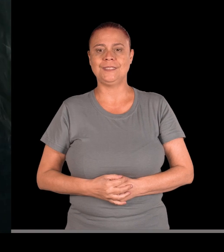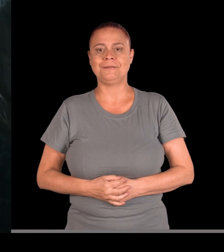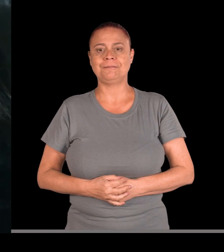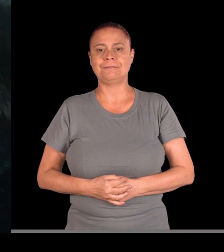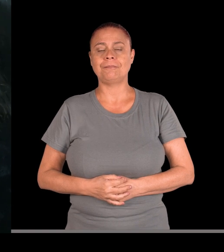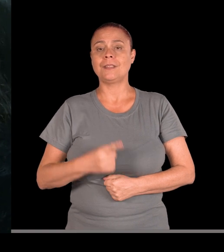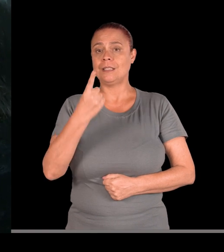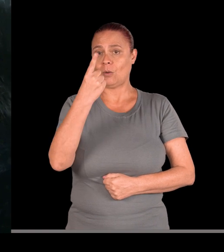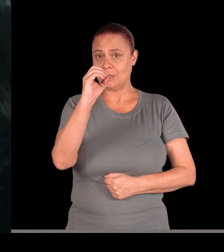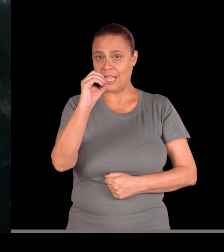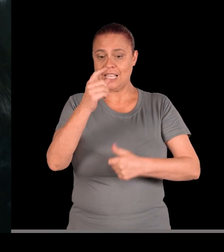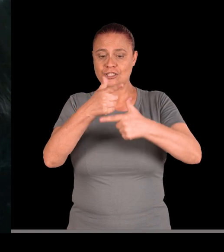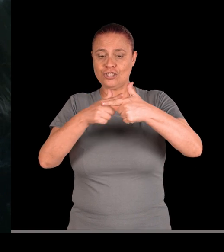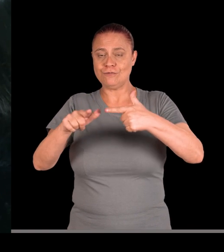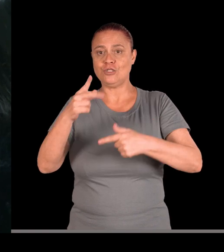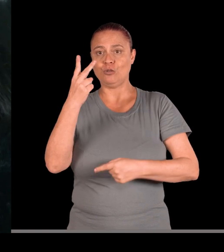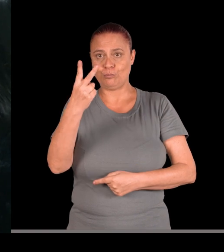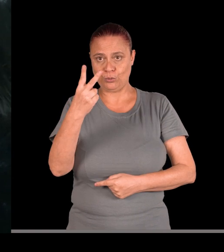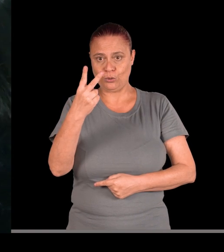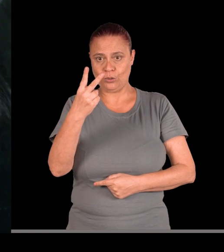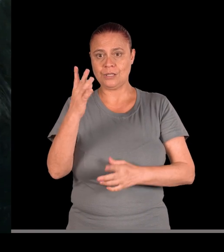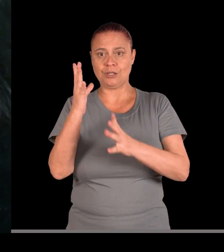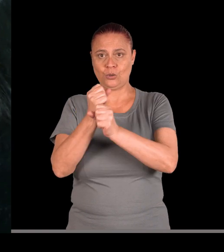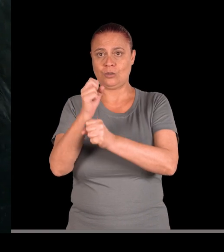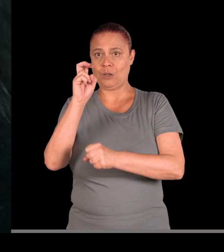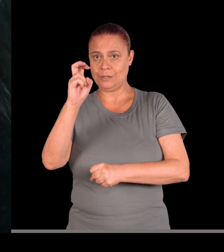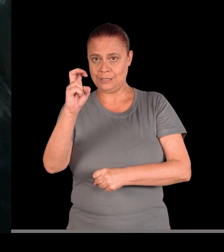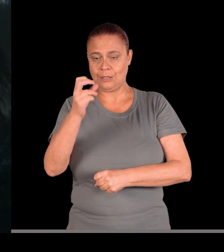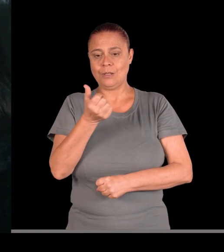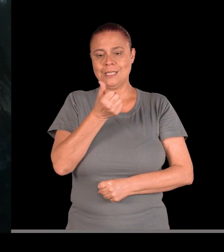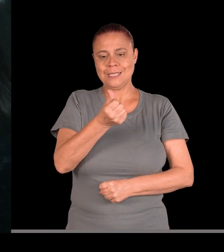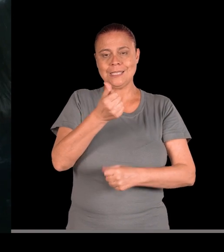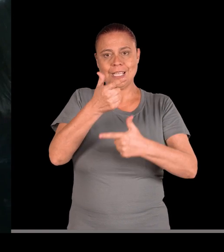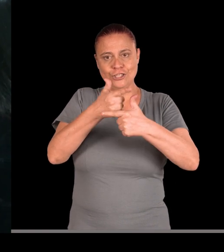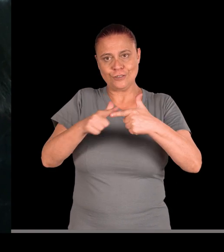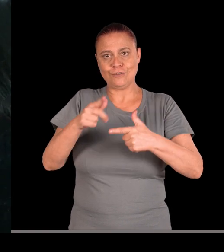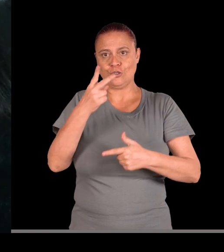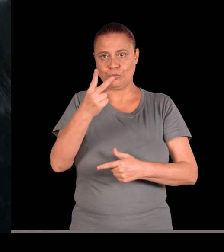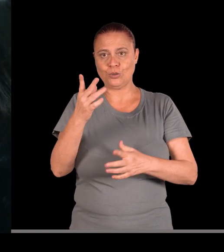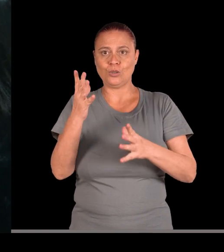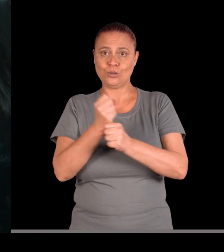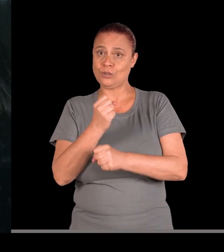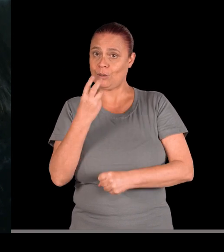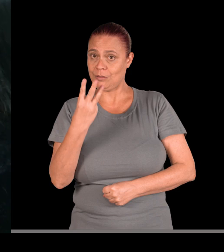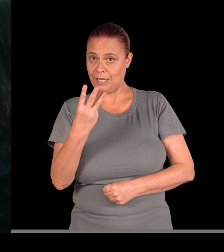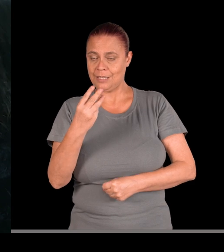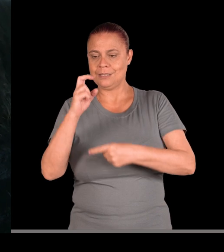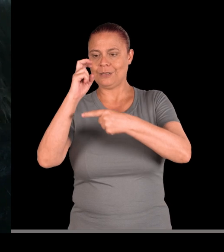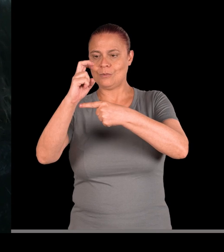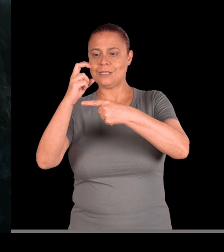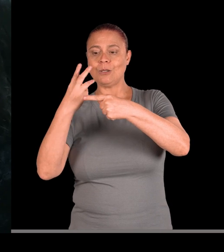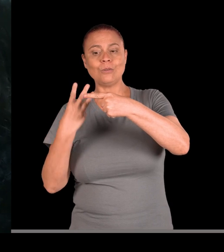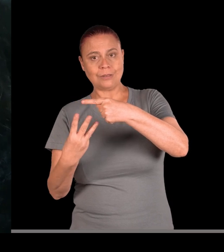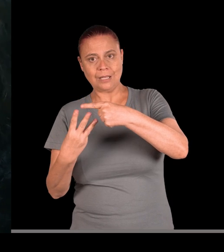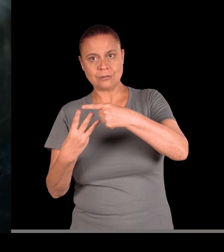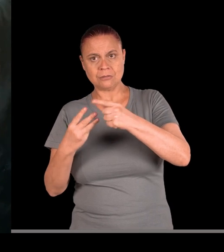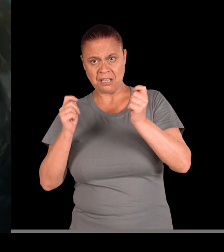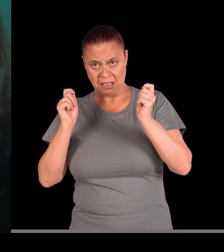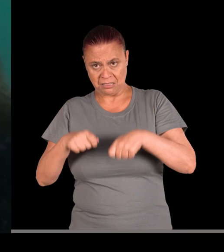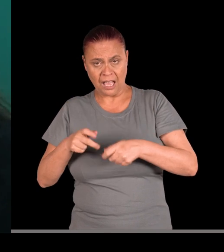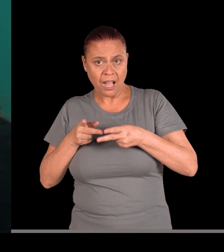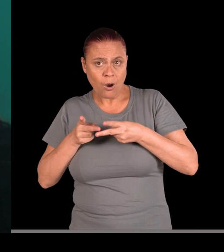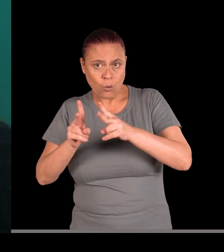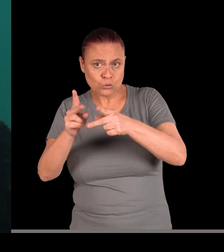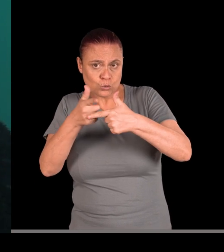2. Então, 10 dividido por 2, 5. 6 dividido por 2, 3. 5 terços